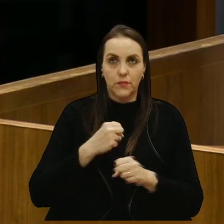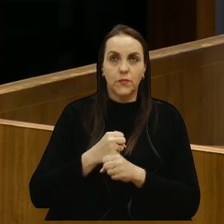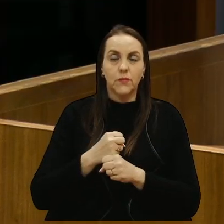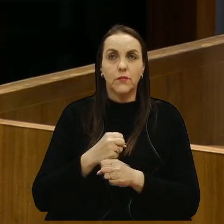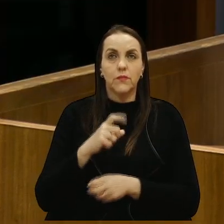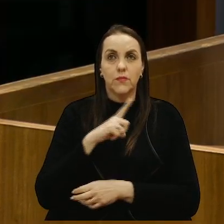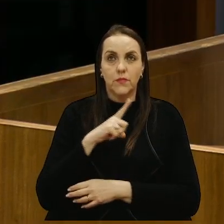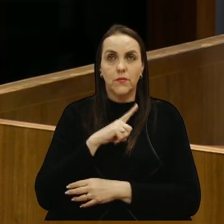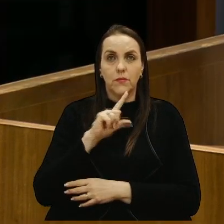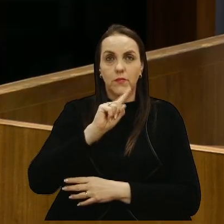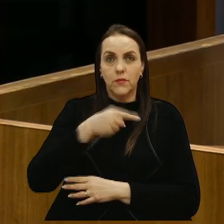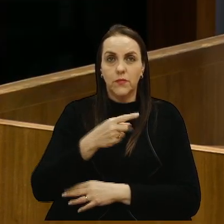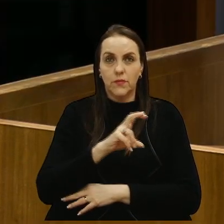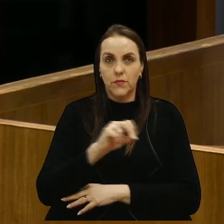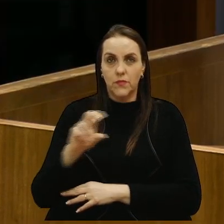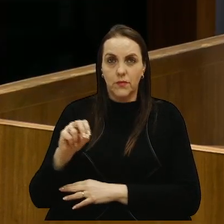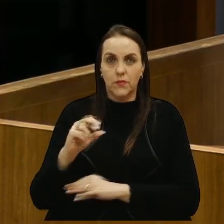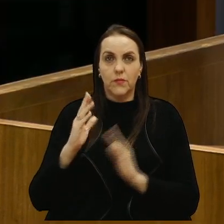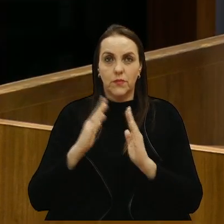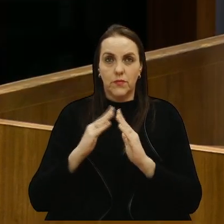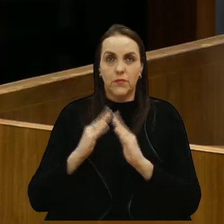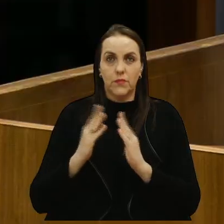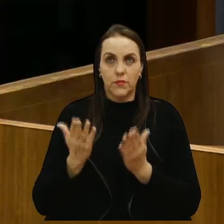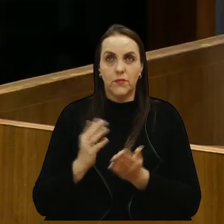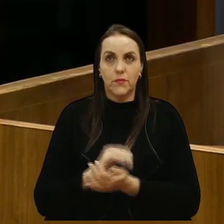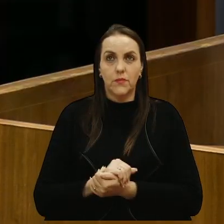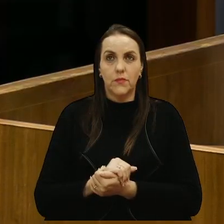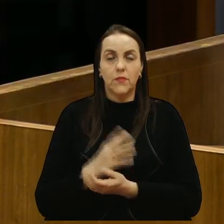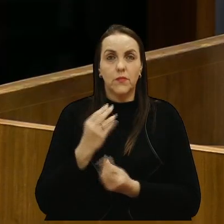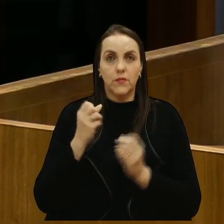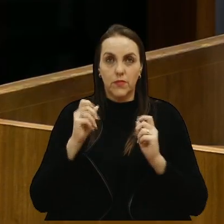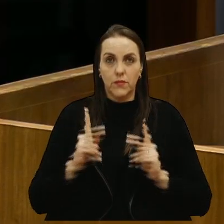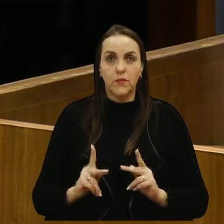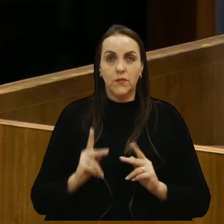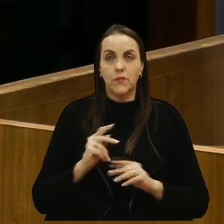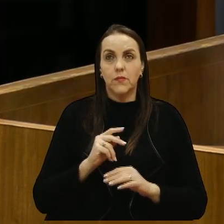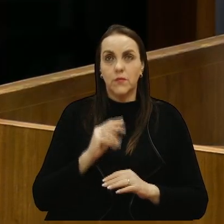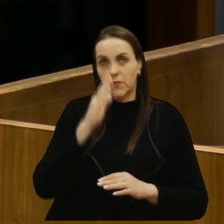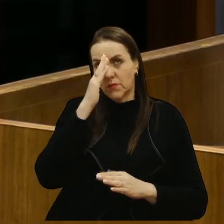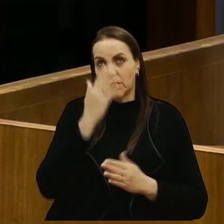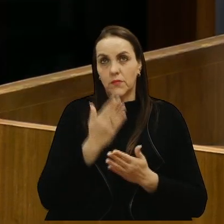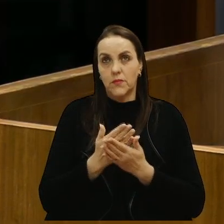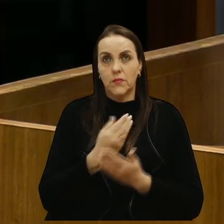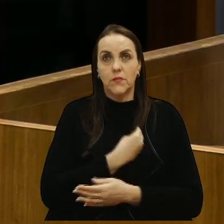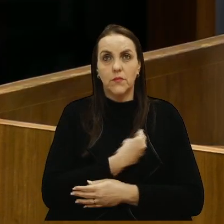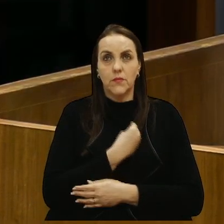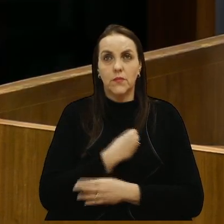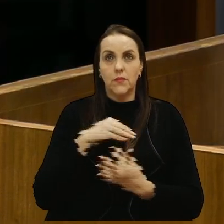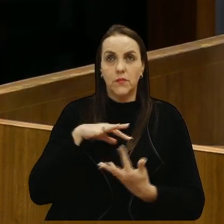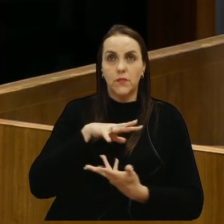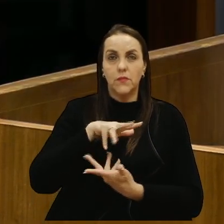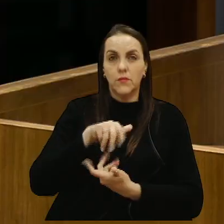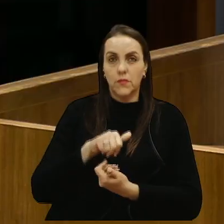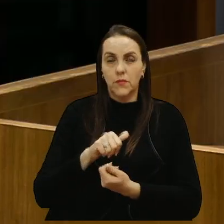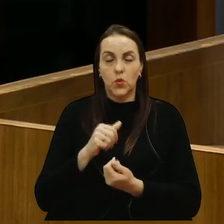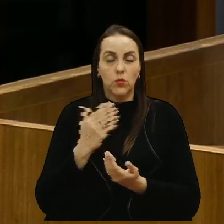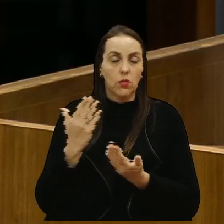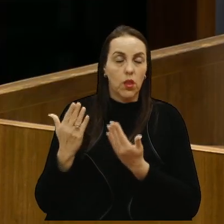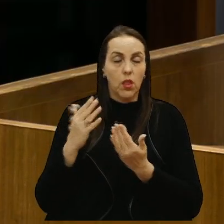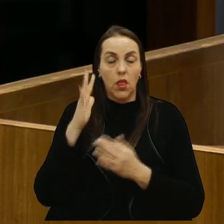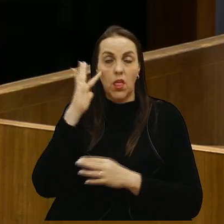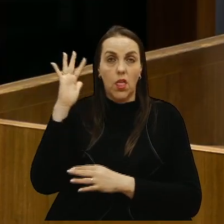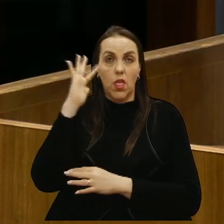ter 1.500 moradias. Muita gente achou que a gente estava vivendo em um mundo paralelo e delirando. E hoje eu digo